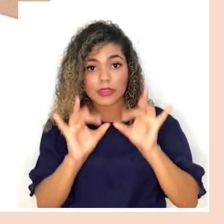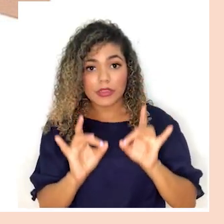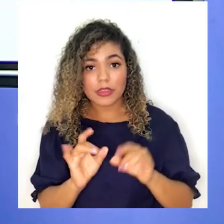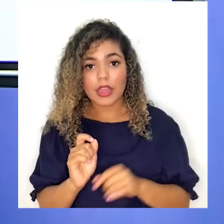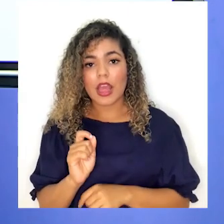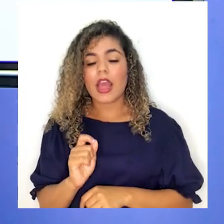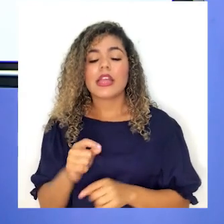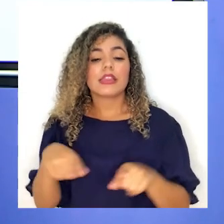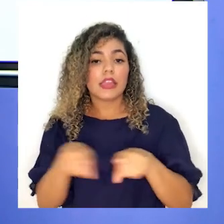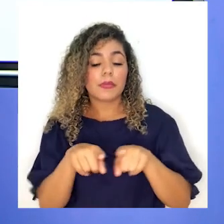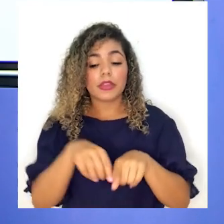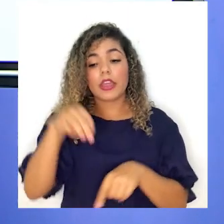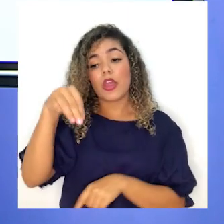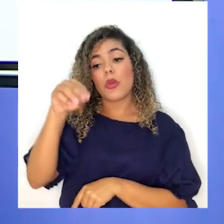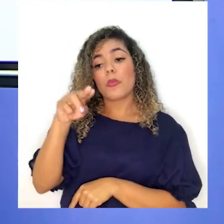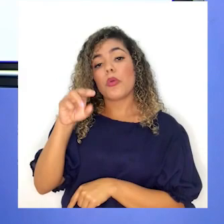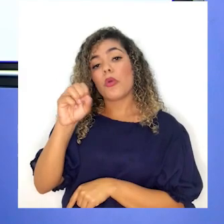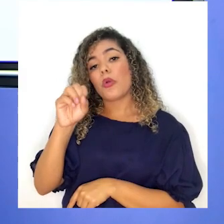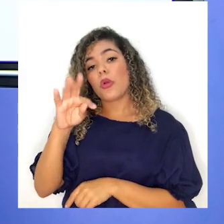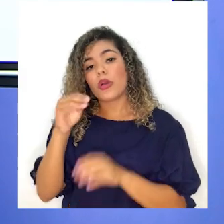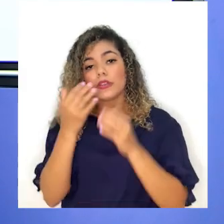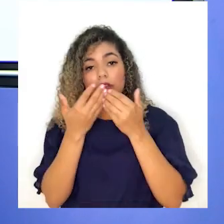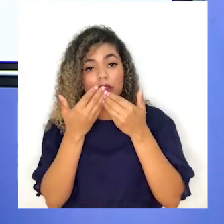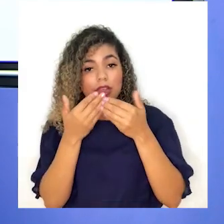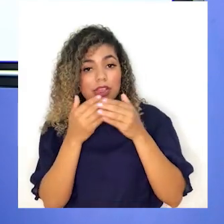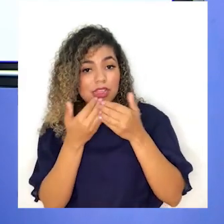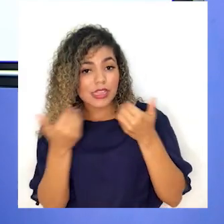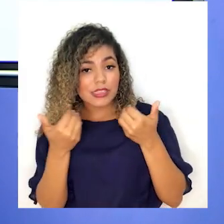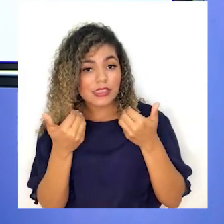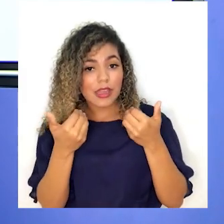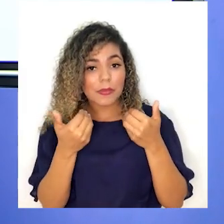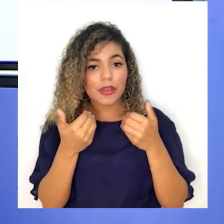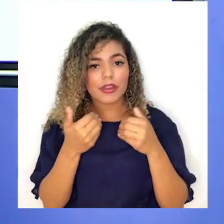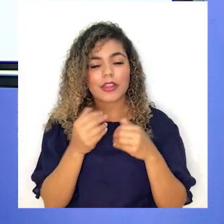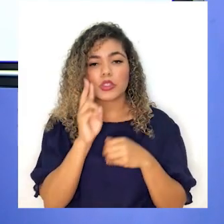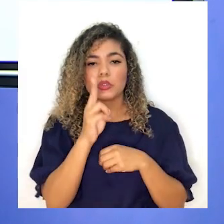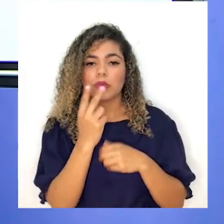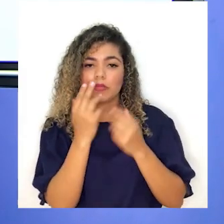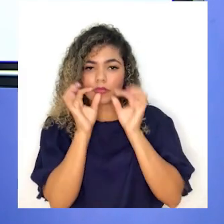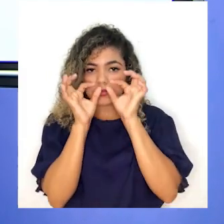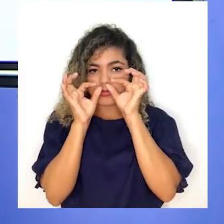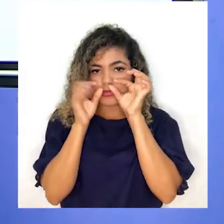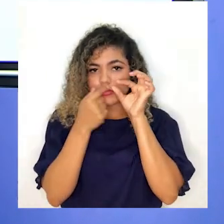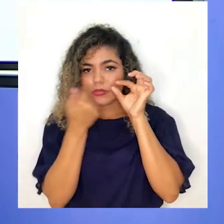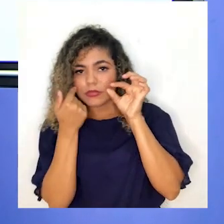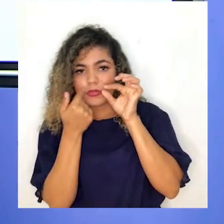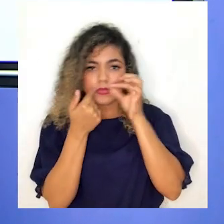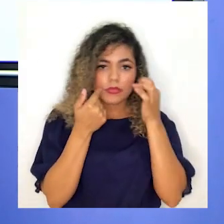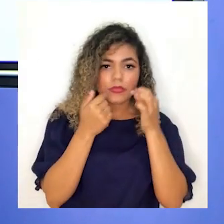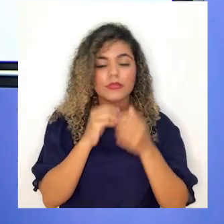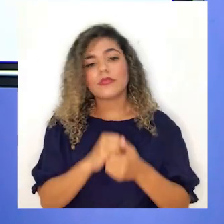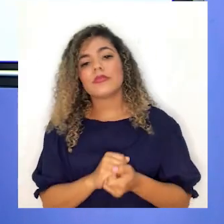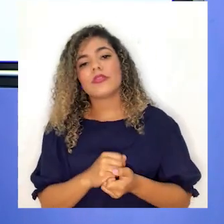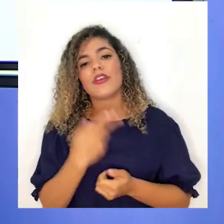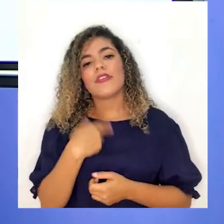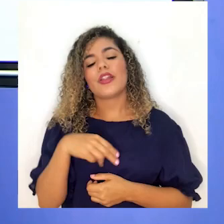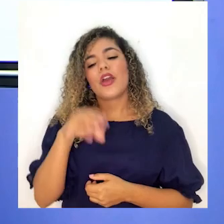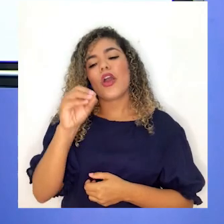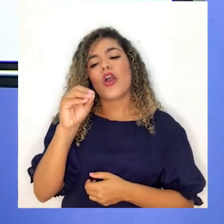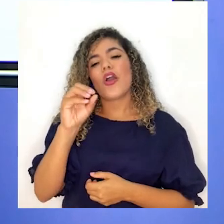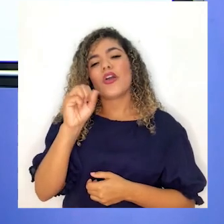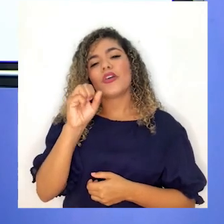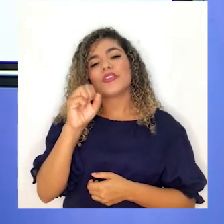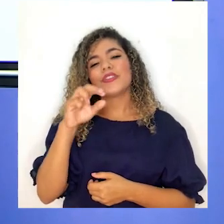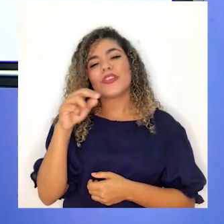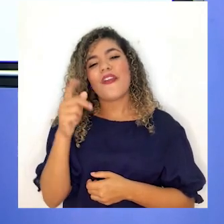as mucosas, e separado por septos de cartilagem, que nós conhecemos comumente como ossinho